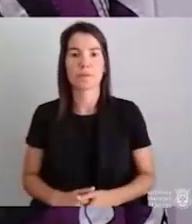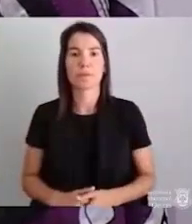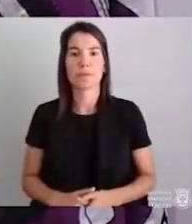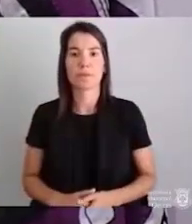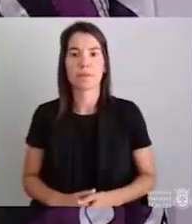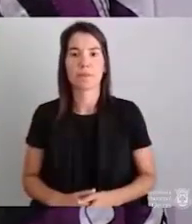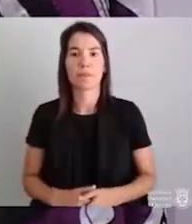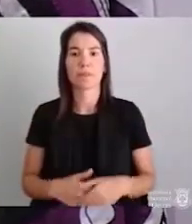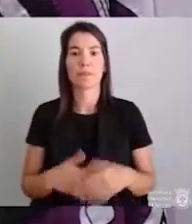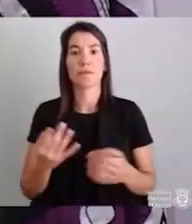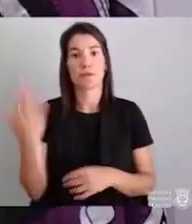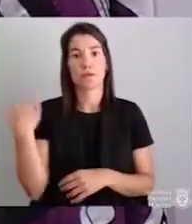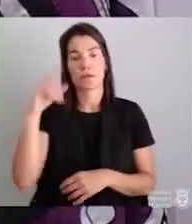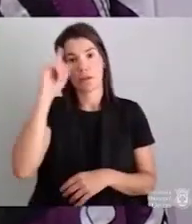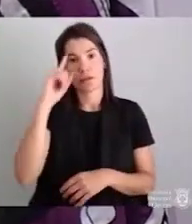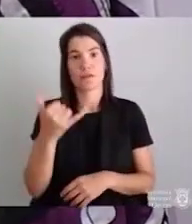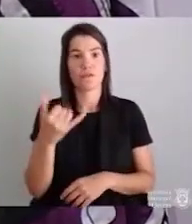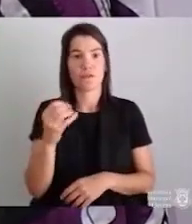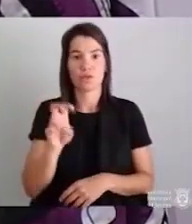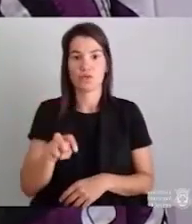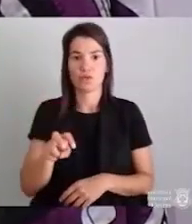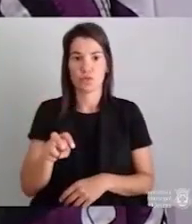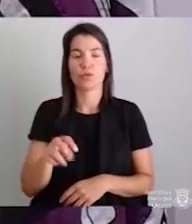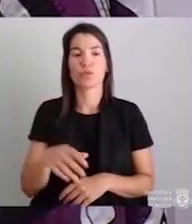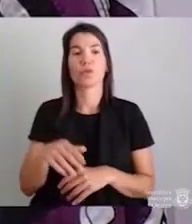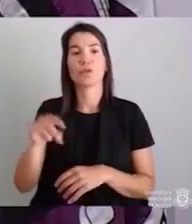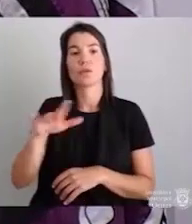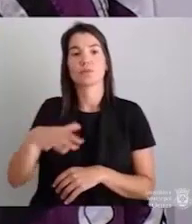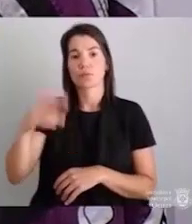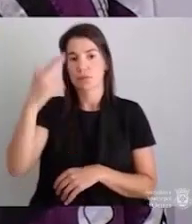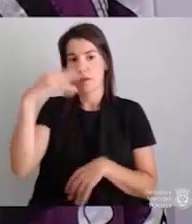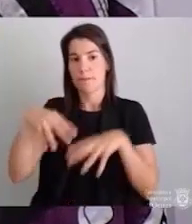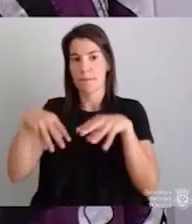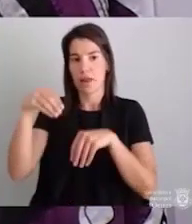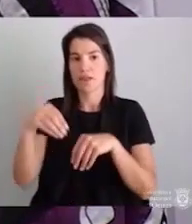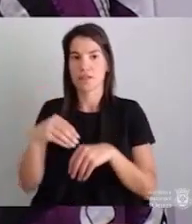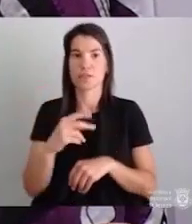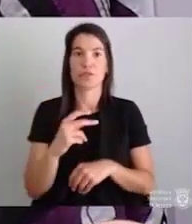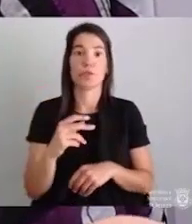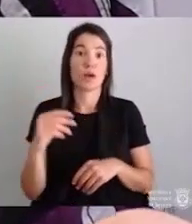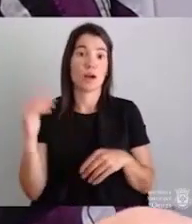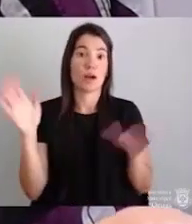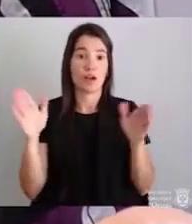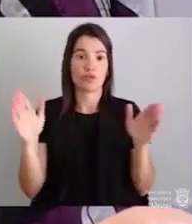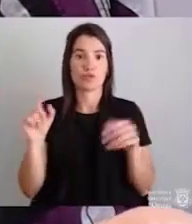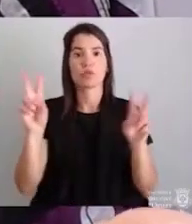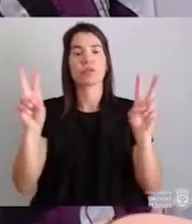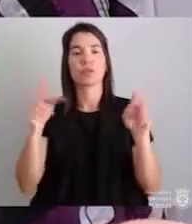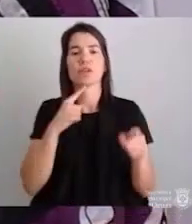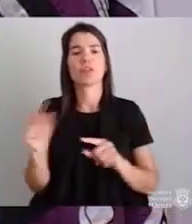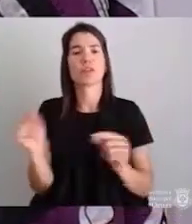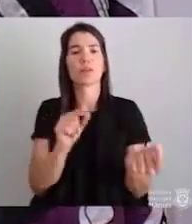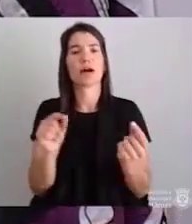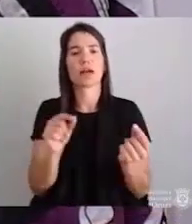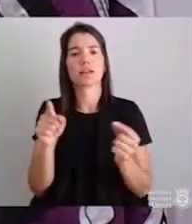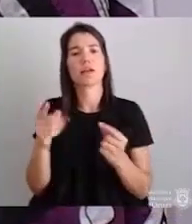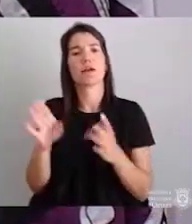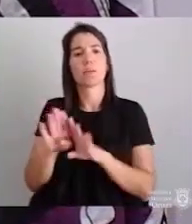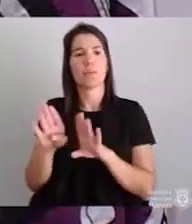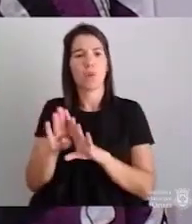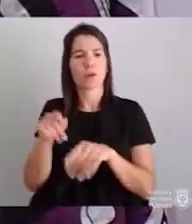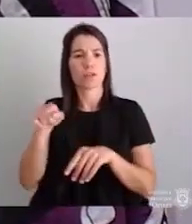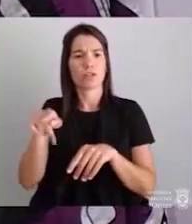realizou-se no passado dia 20 de junho no palácio anjos mais um debate sobre o tema portas de alges que futuro